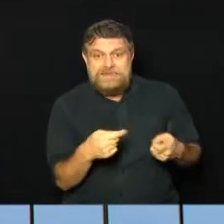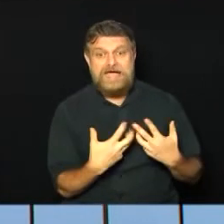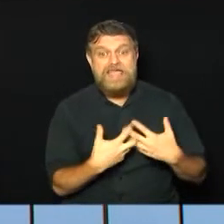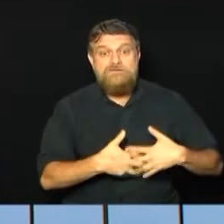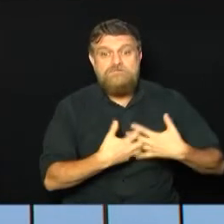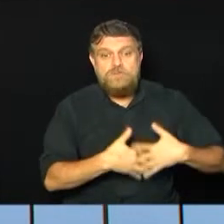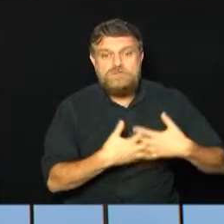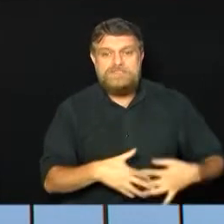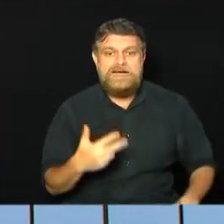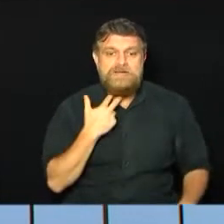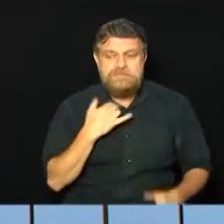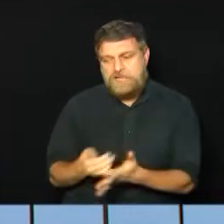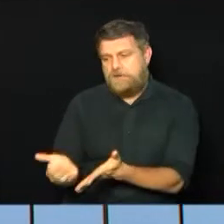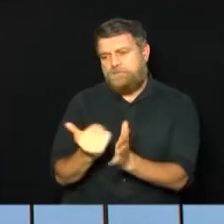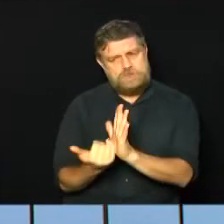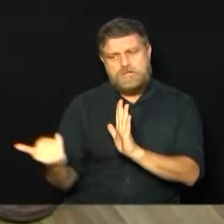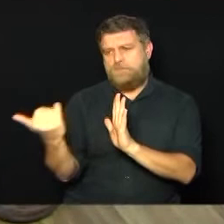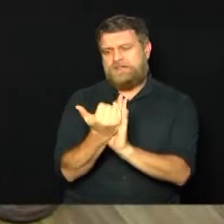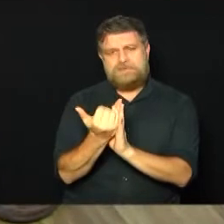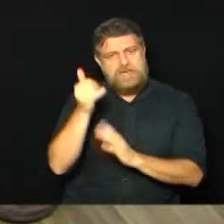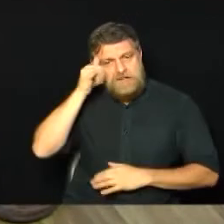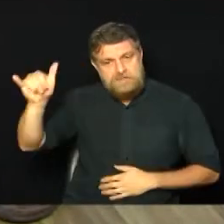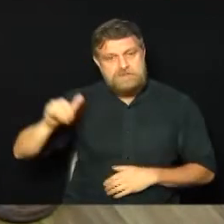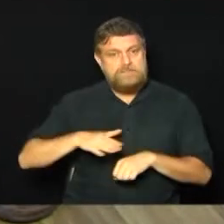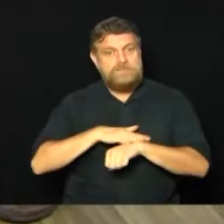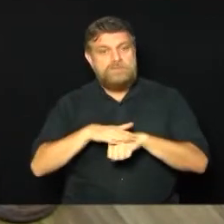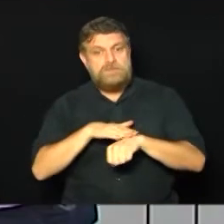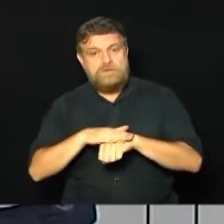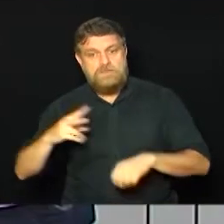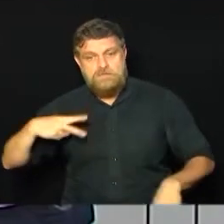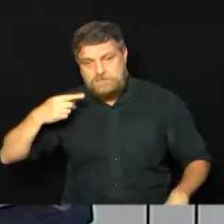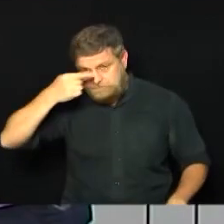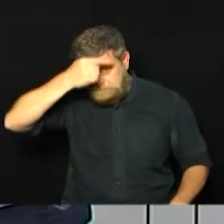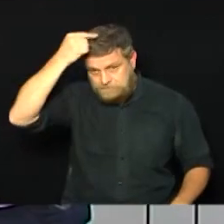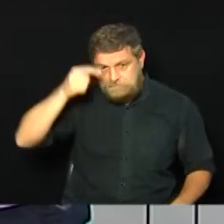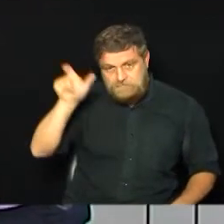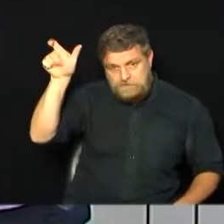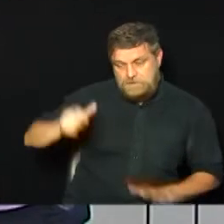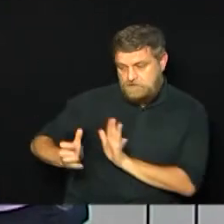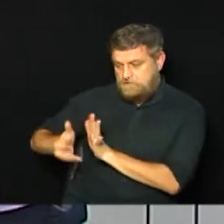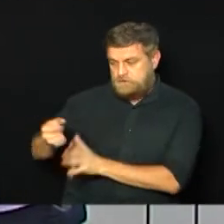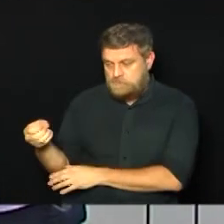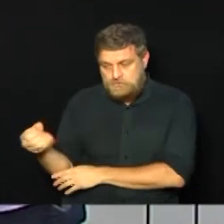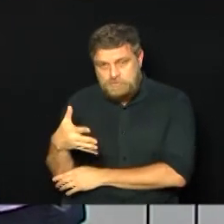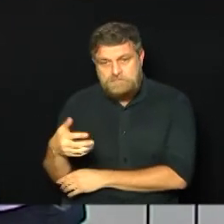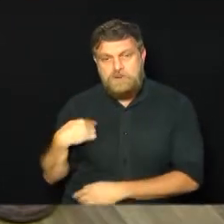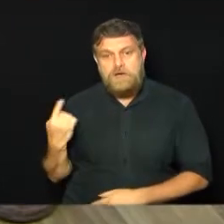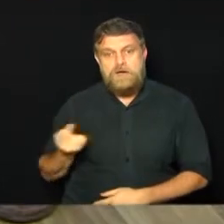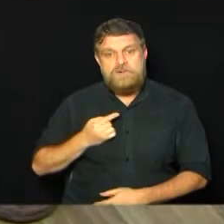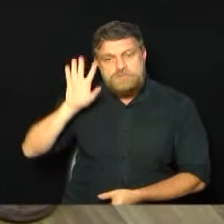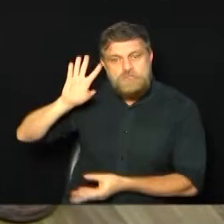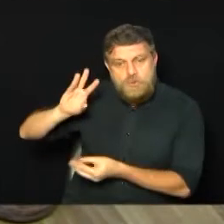você não ter que aumentar a carga tributária. Bom, a gente conversou aí com o vereador Paulo Gaspar, ele que é do Partido Novo. Vereador, para a gente